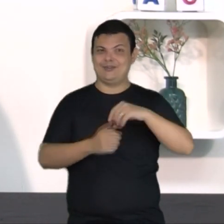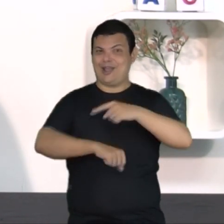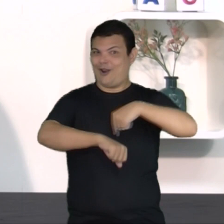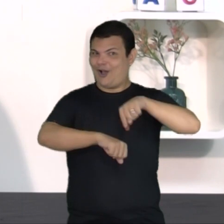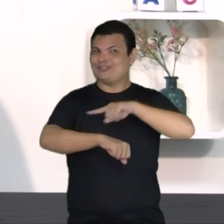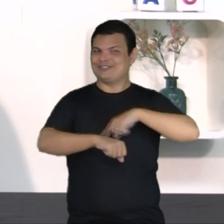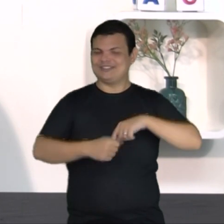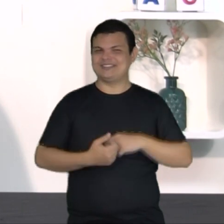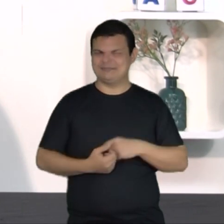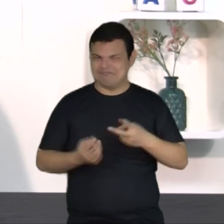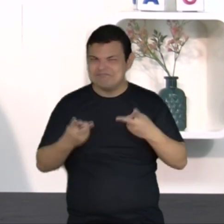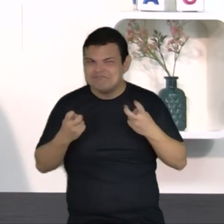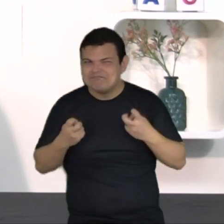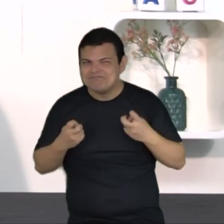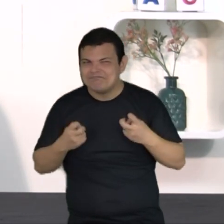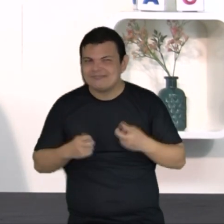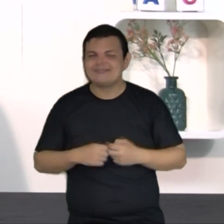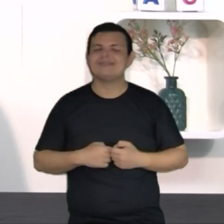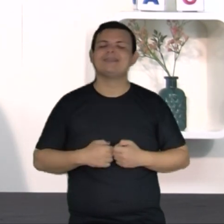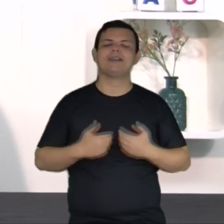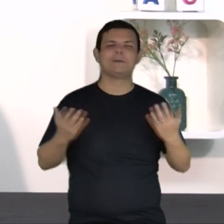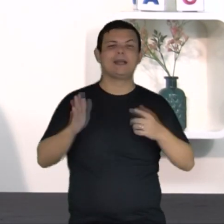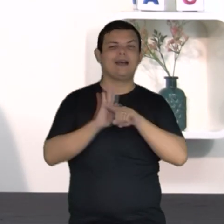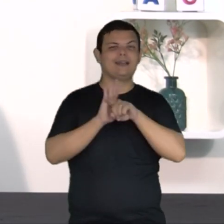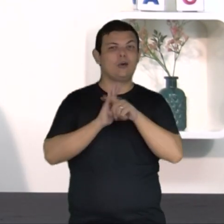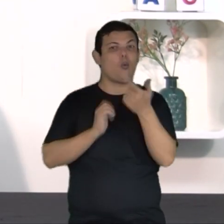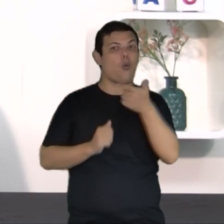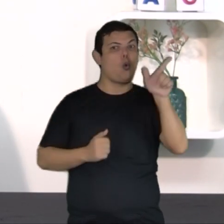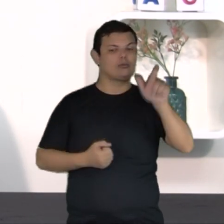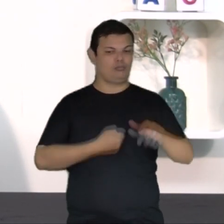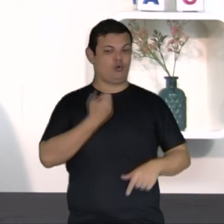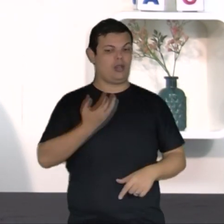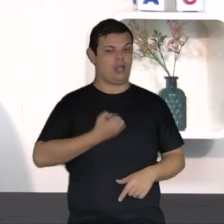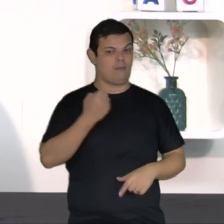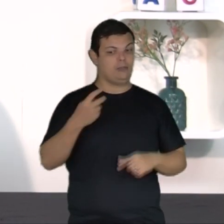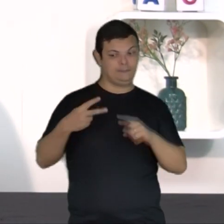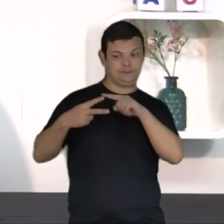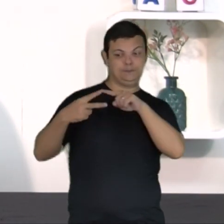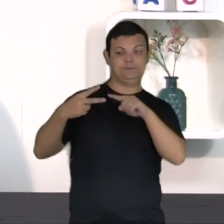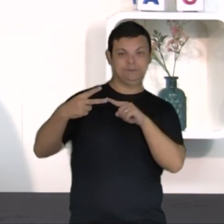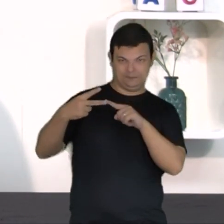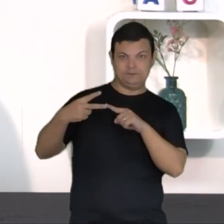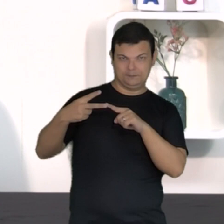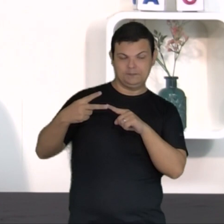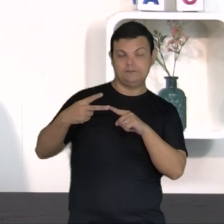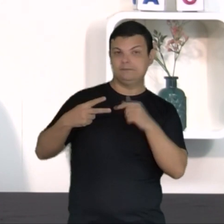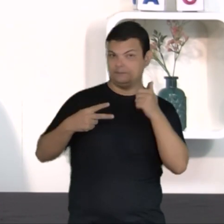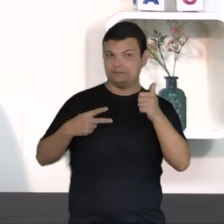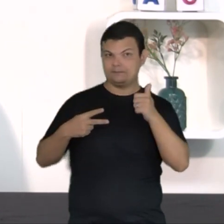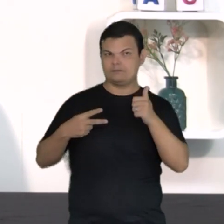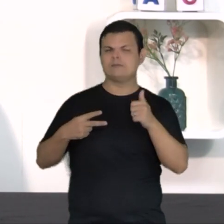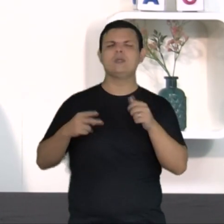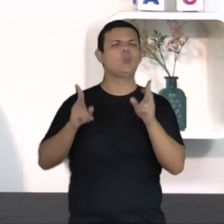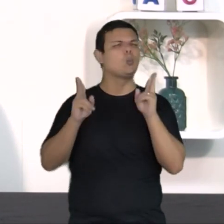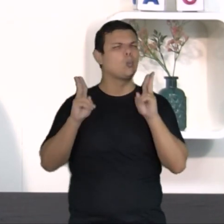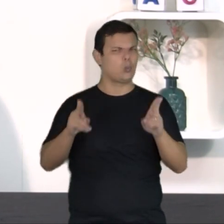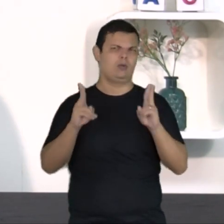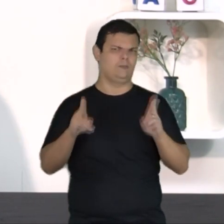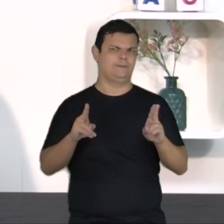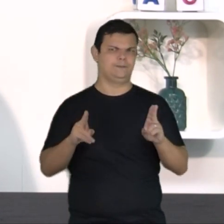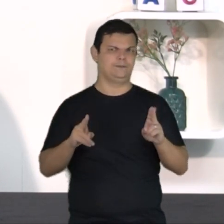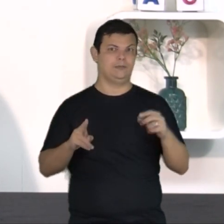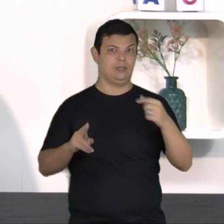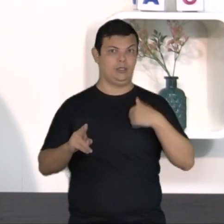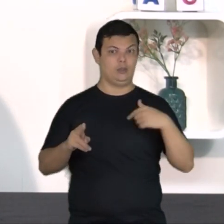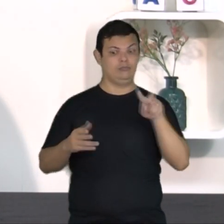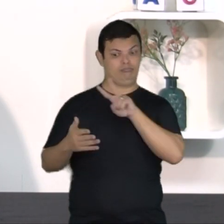Perceberam? Olha só, agora vamos analisar outros 2 poemas, como eu acabei de prometer para vocês. Pois é, vamos seguir a mesma linha, beleza? Eu vou